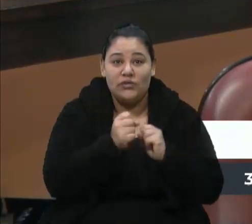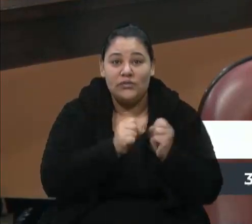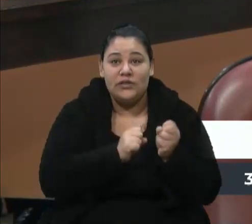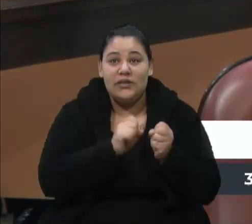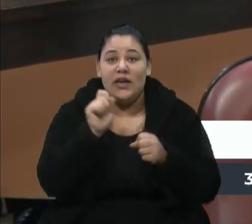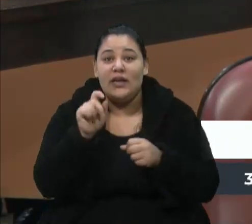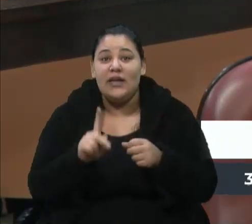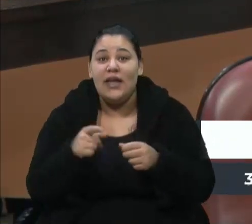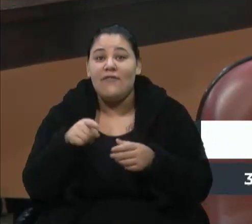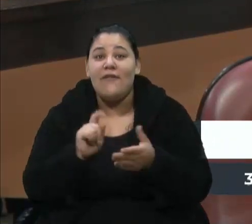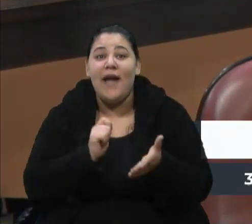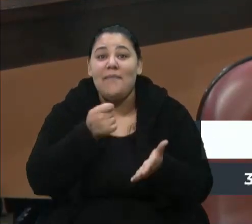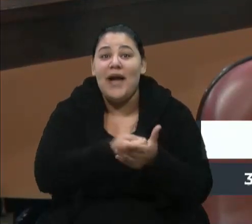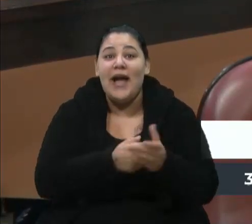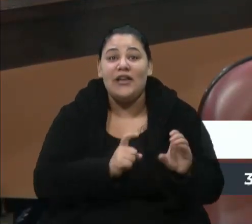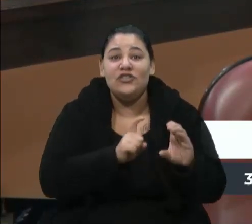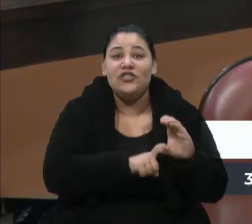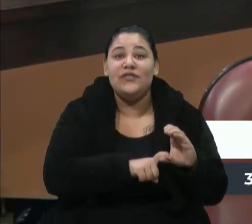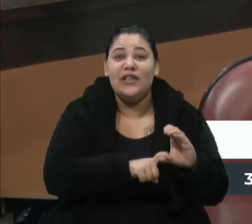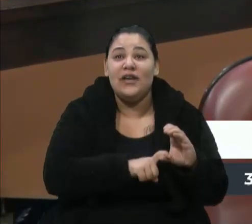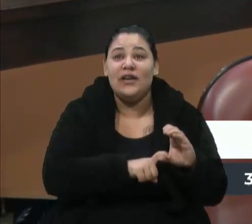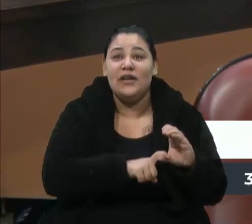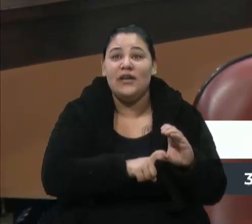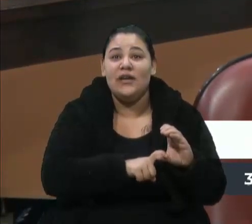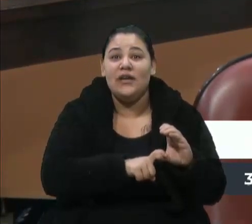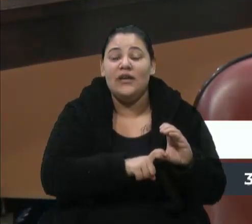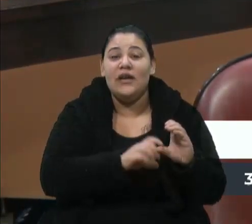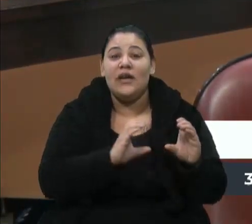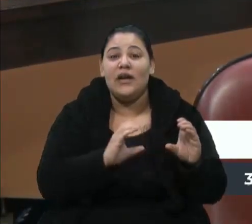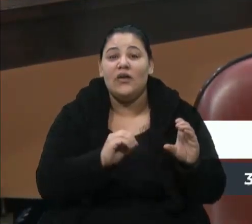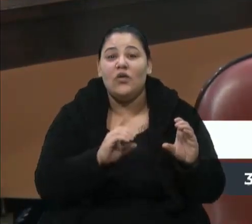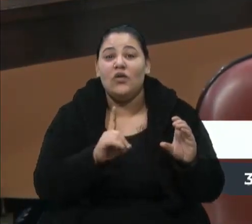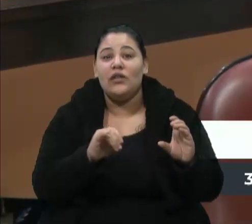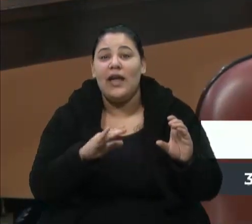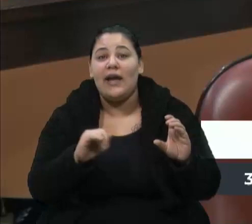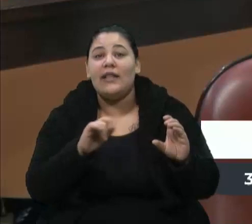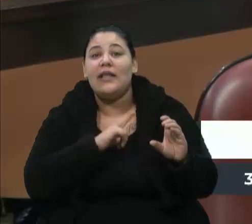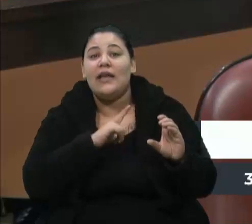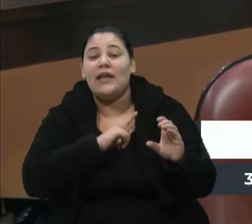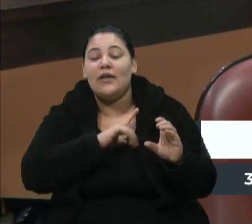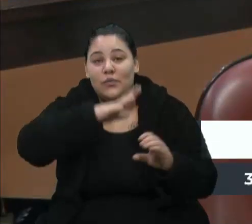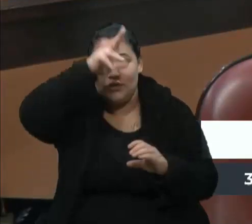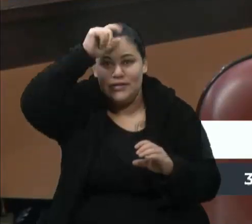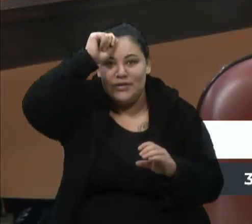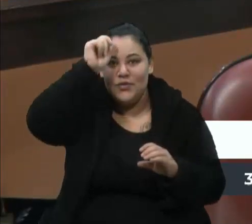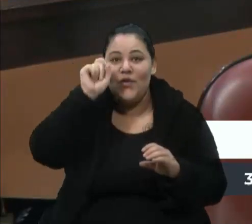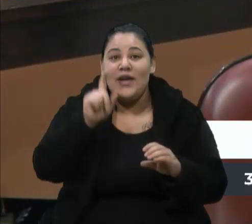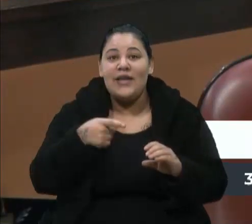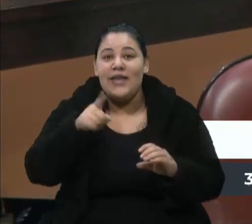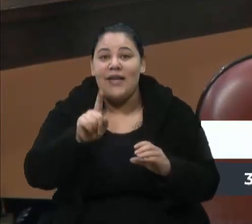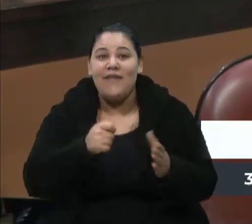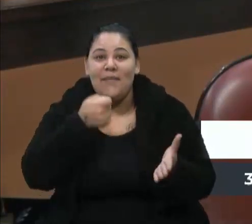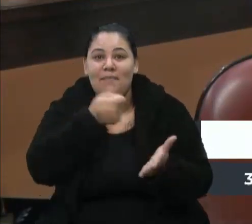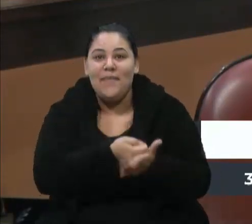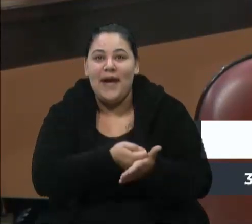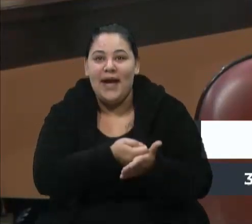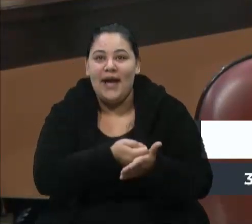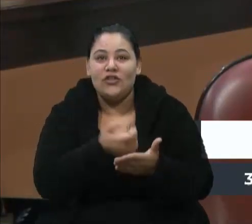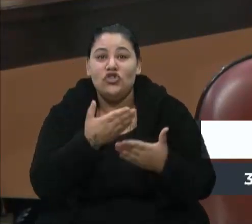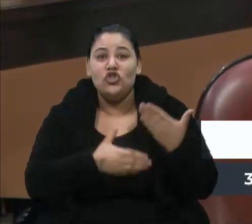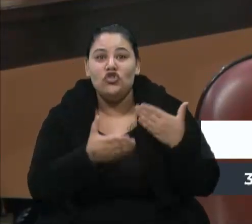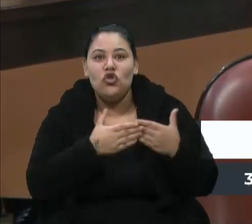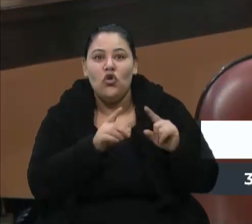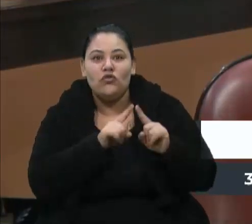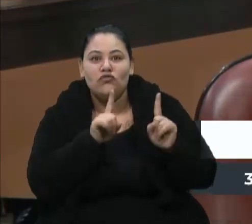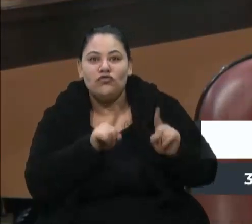quem vai pagar a dívida que a Codeca tem? O município. Quem vai pagar os encargos trabalhistas de todos aqueles